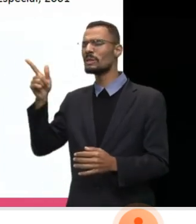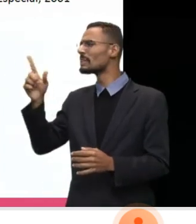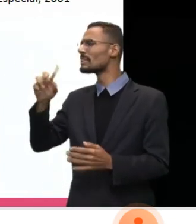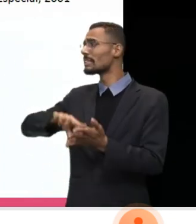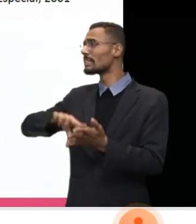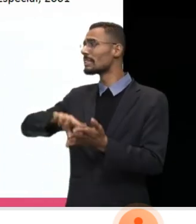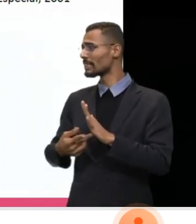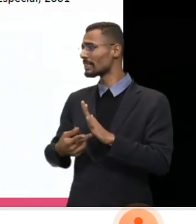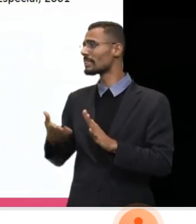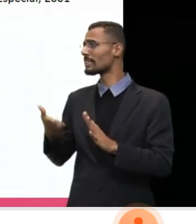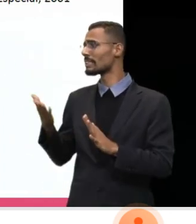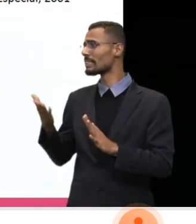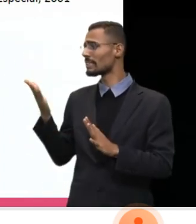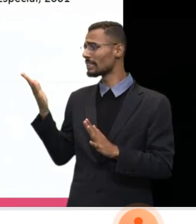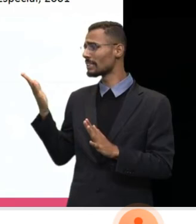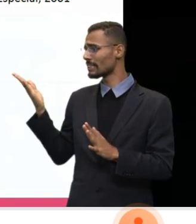que